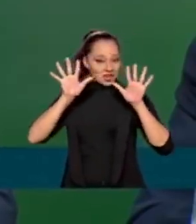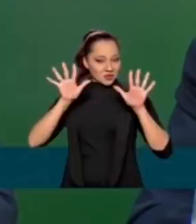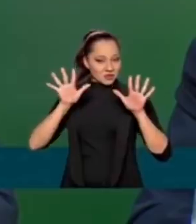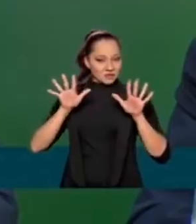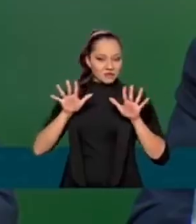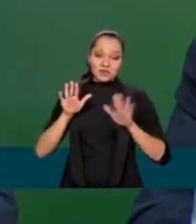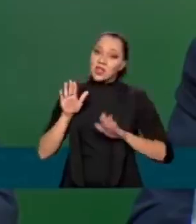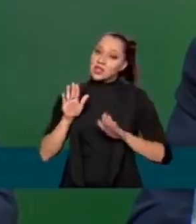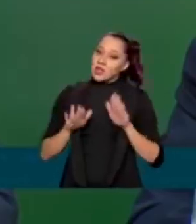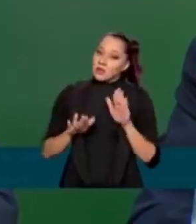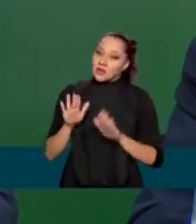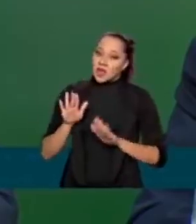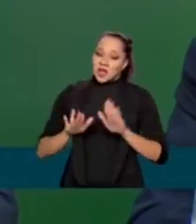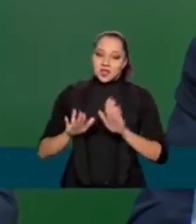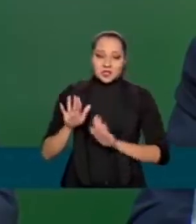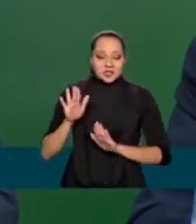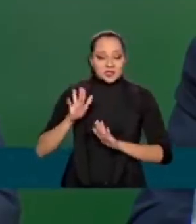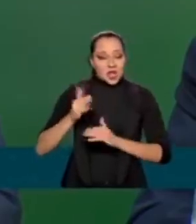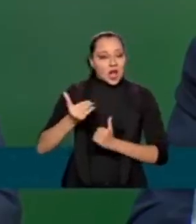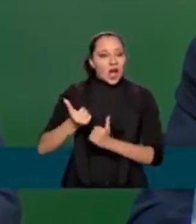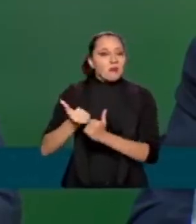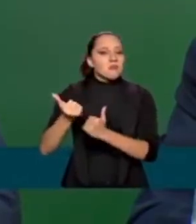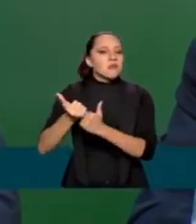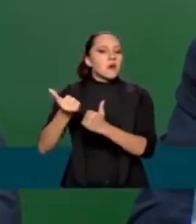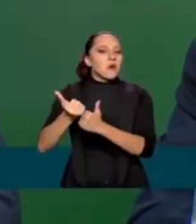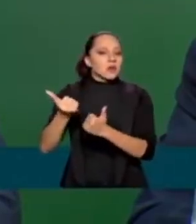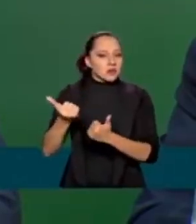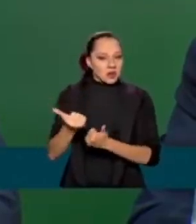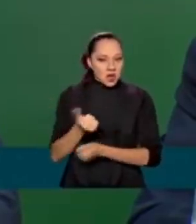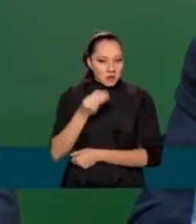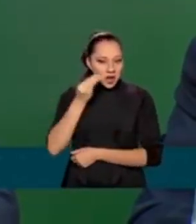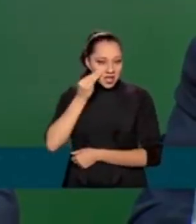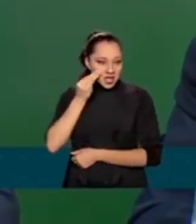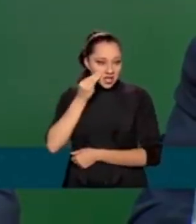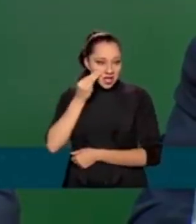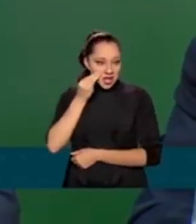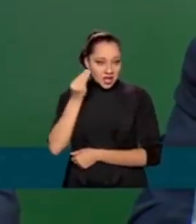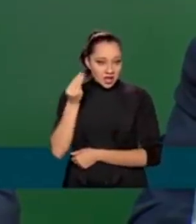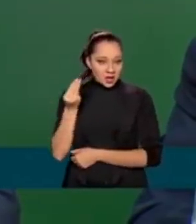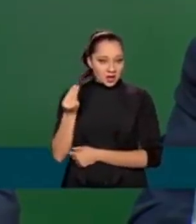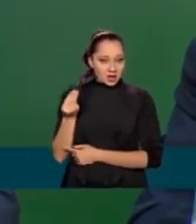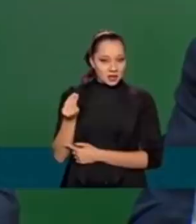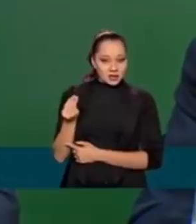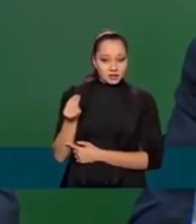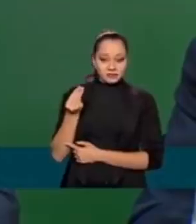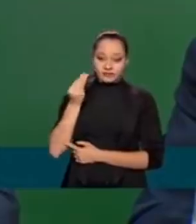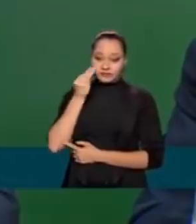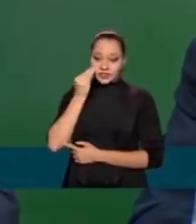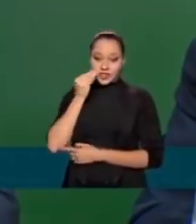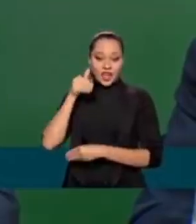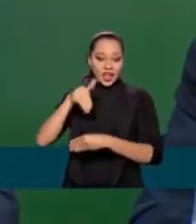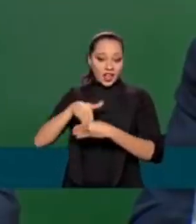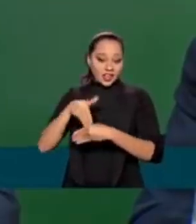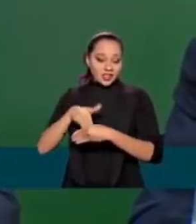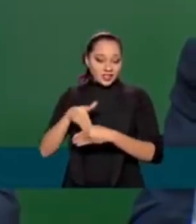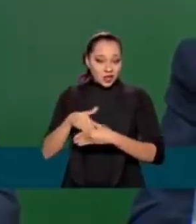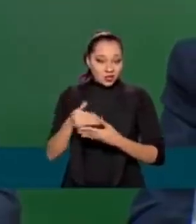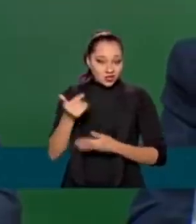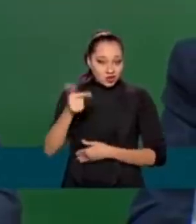e talvez apoio para uma tentativa de eleição ou